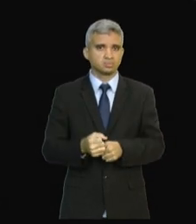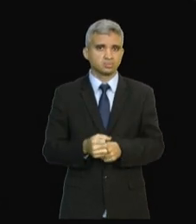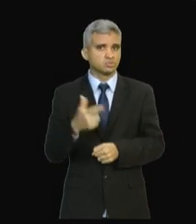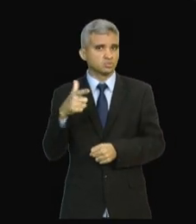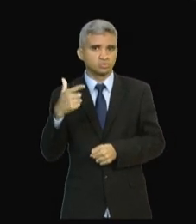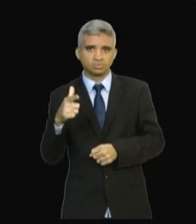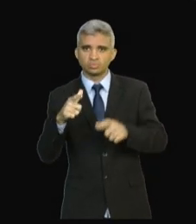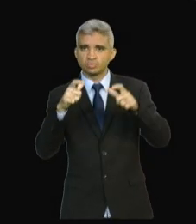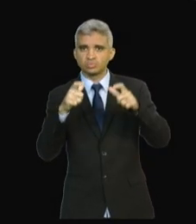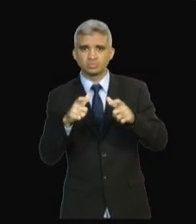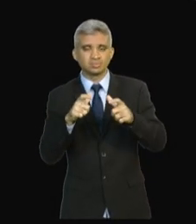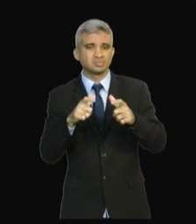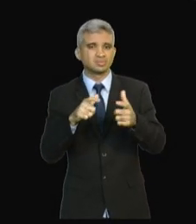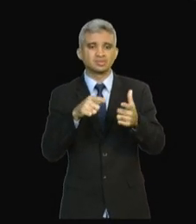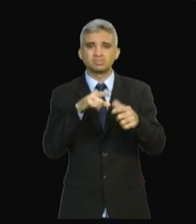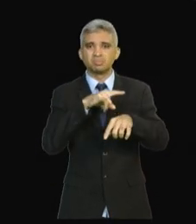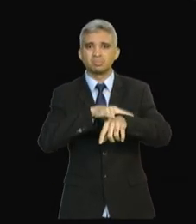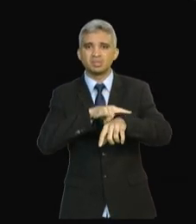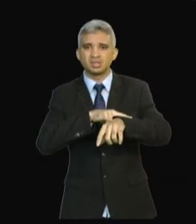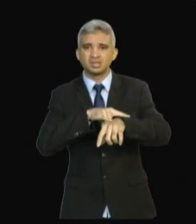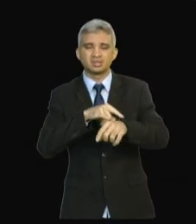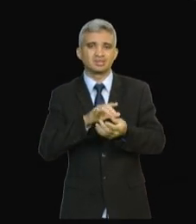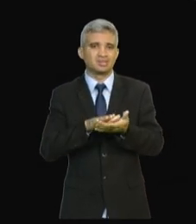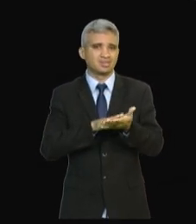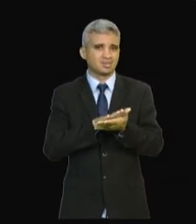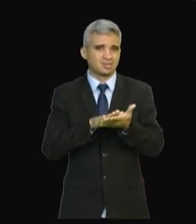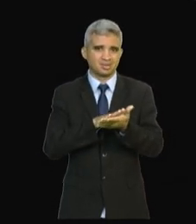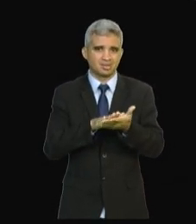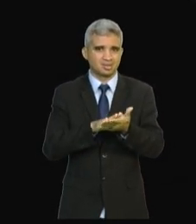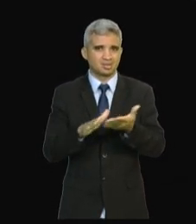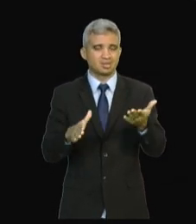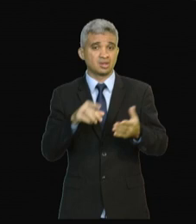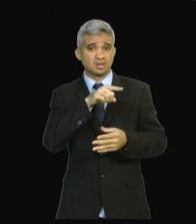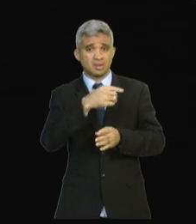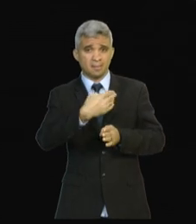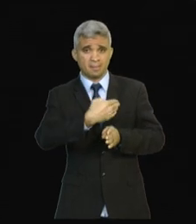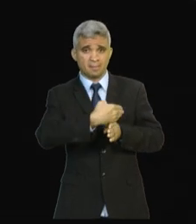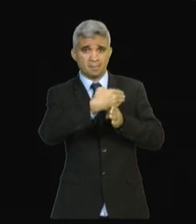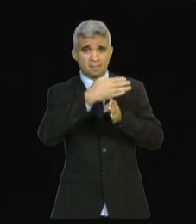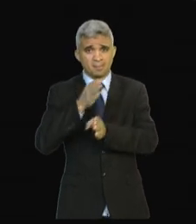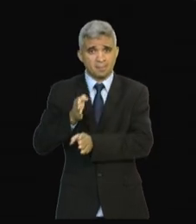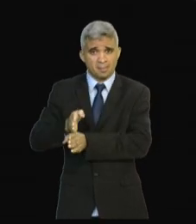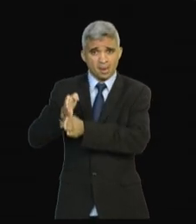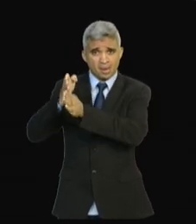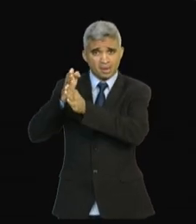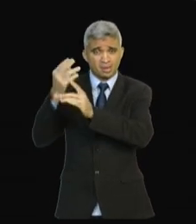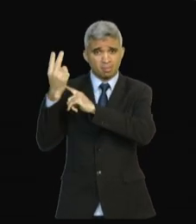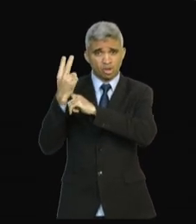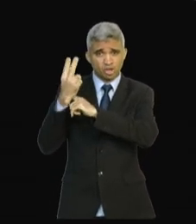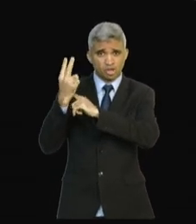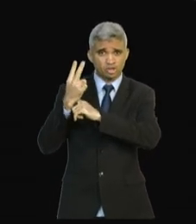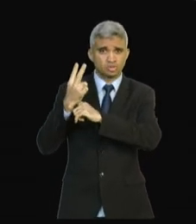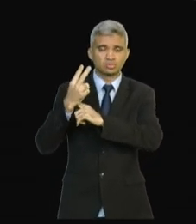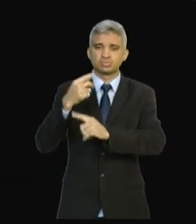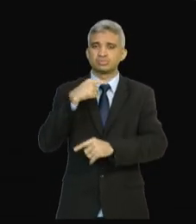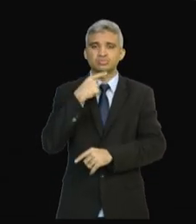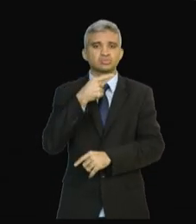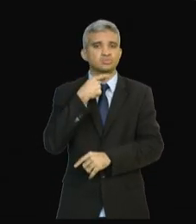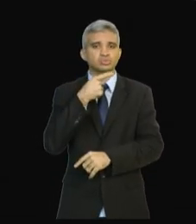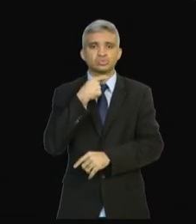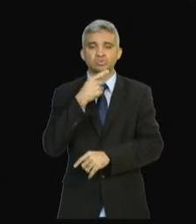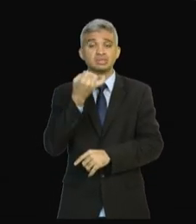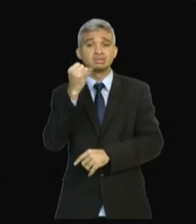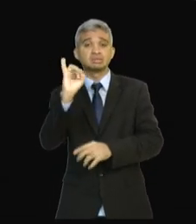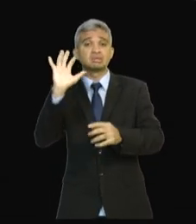população, num local que não tem um banheiro, num local que não tem uma parede para se proteger em caso de ameaça grave contra as